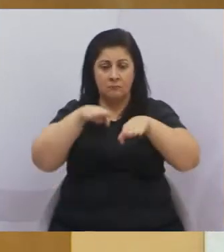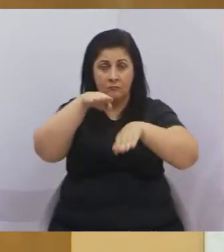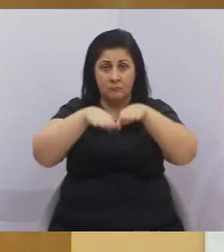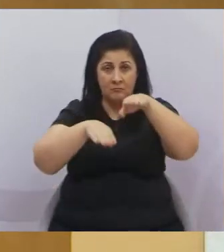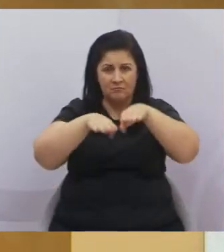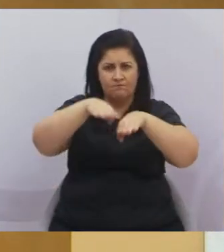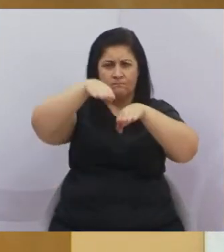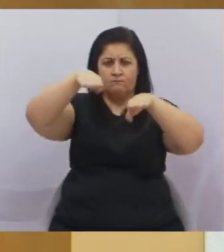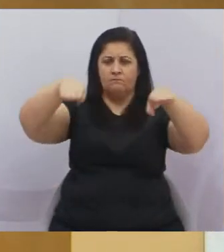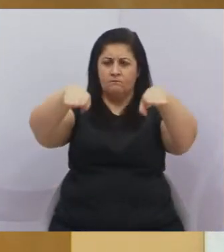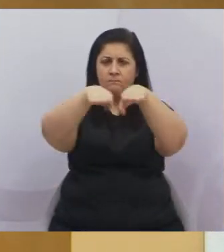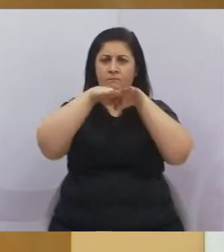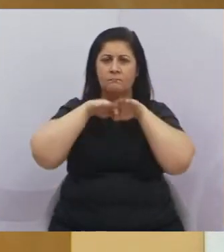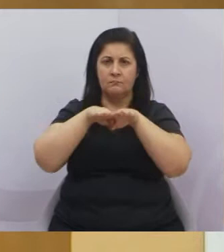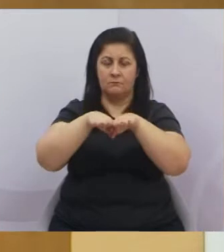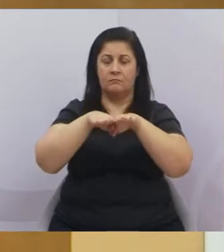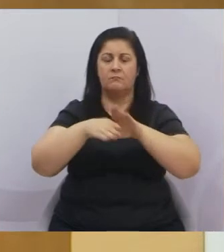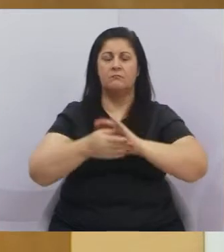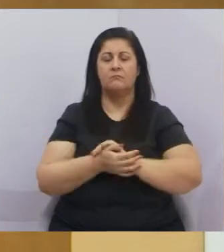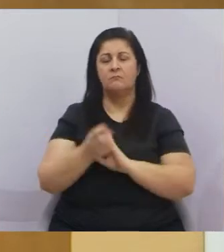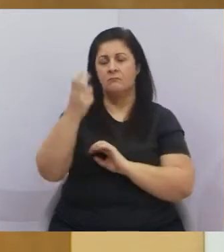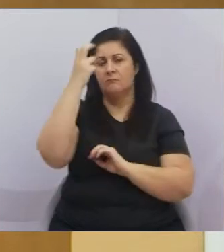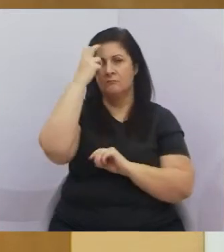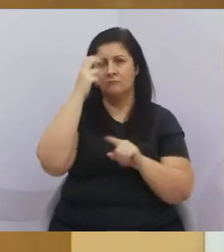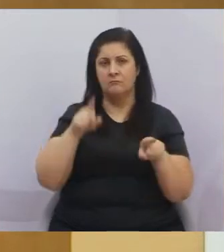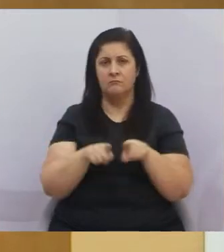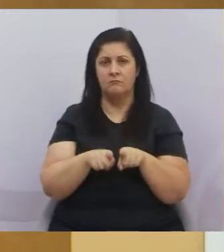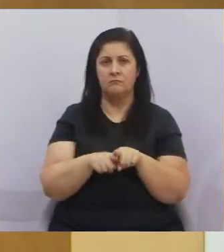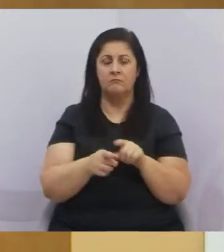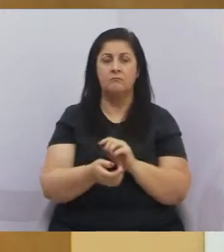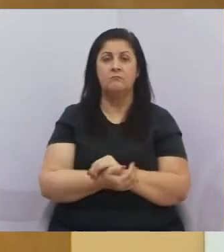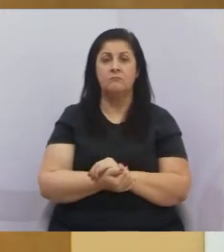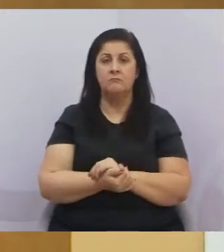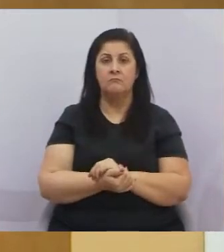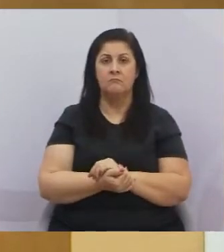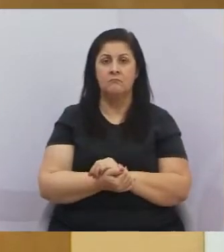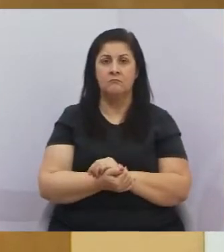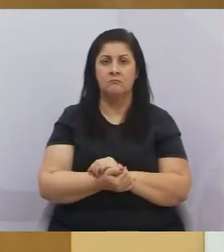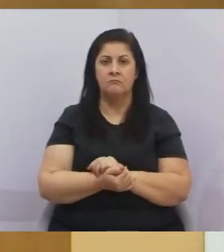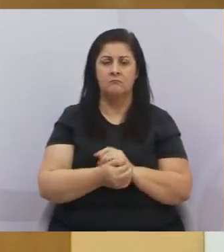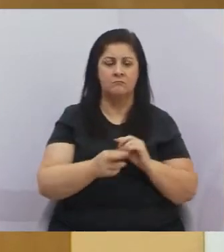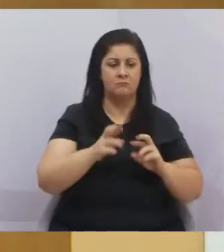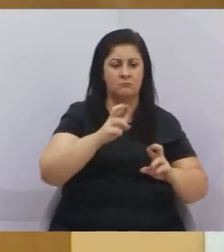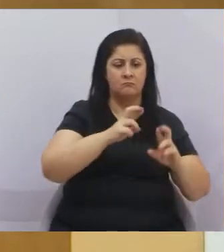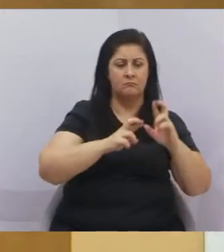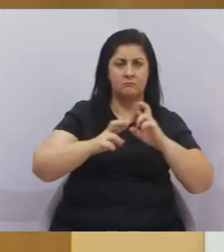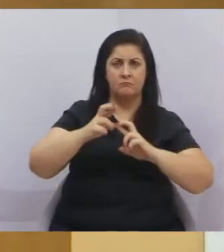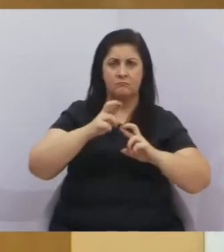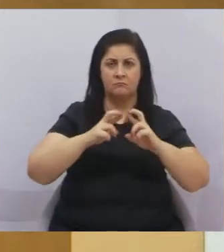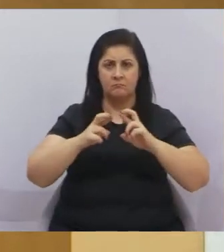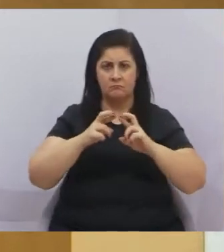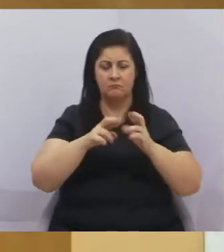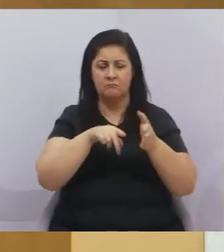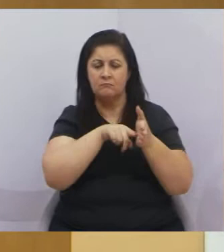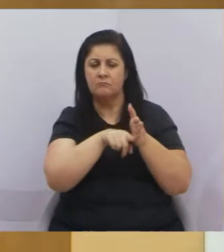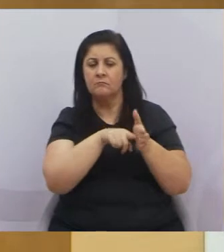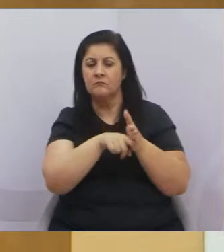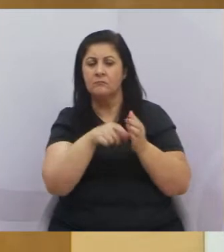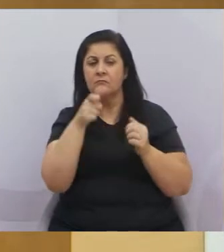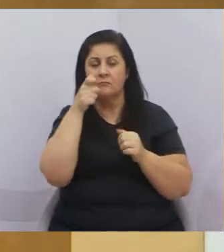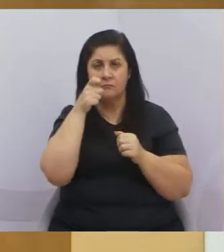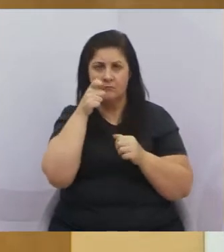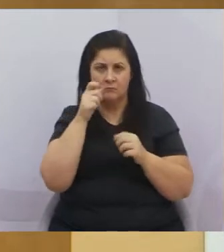desigualdades sociais, econômicas, políticas e culturais, atuando no monitoramento e fiscalização dessas políticas